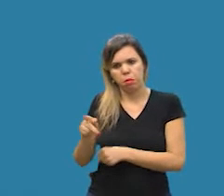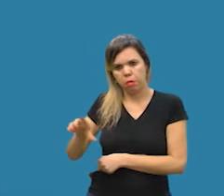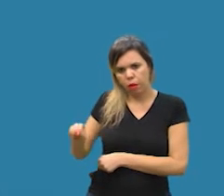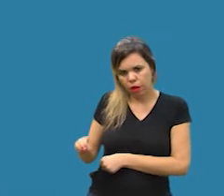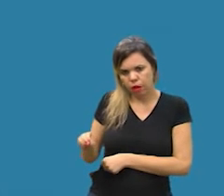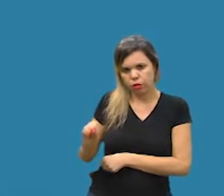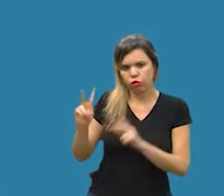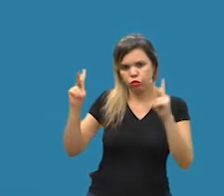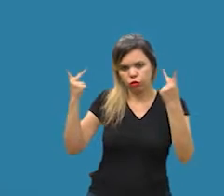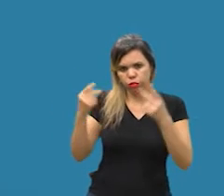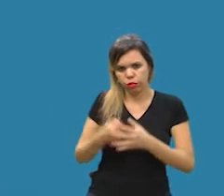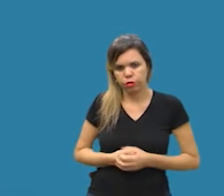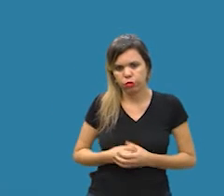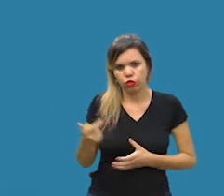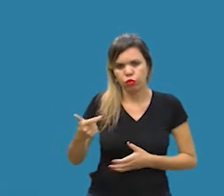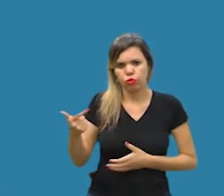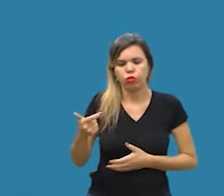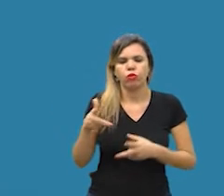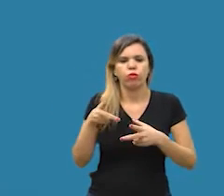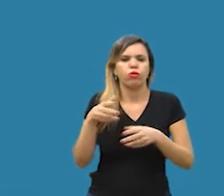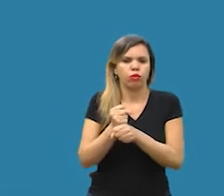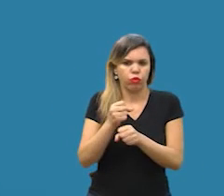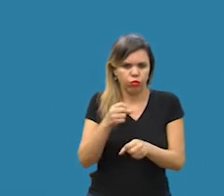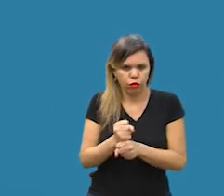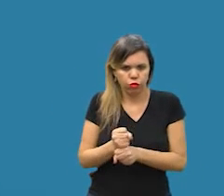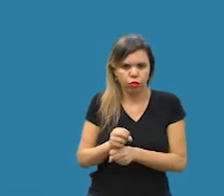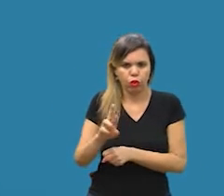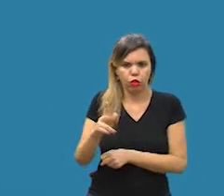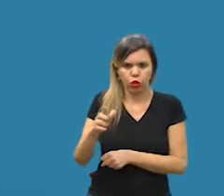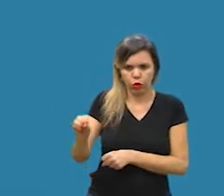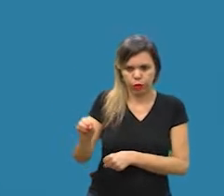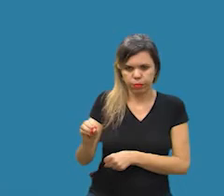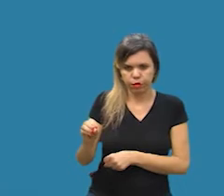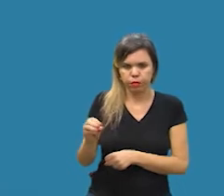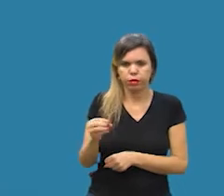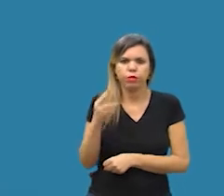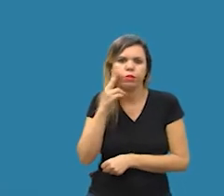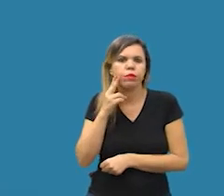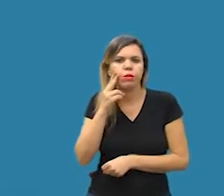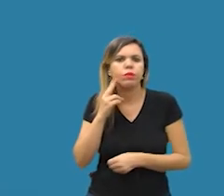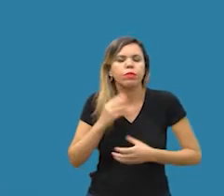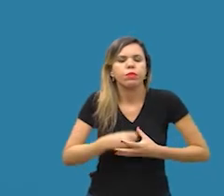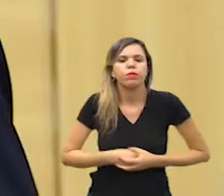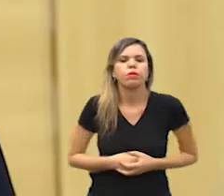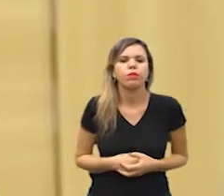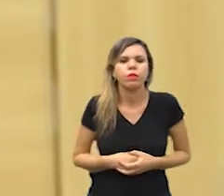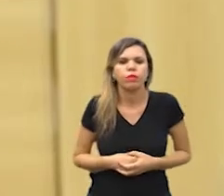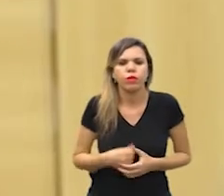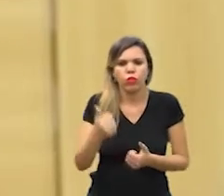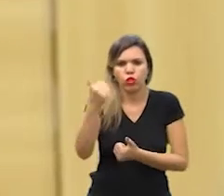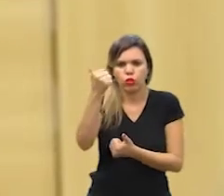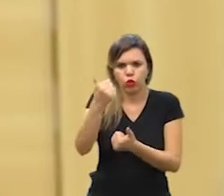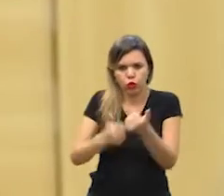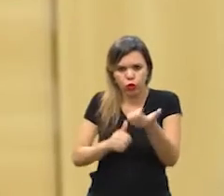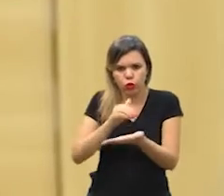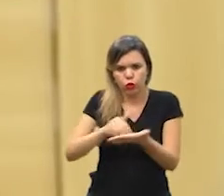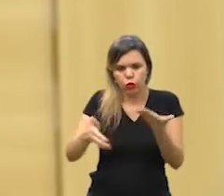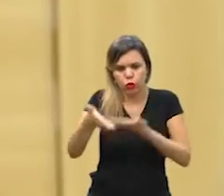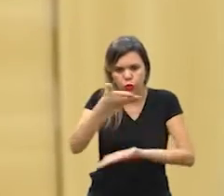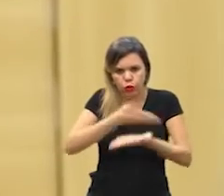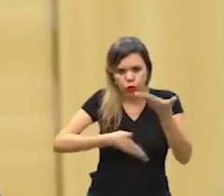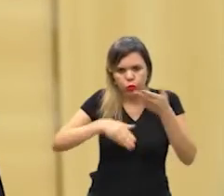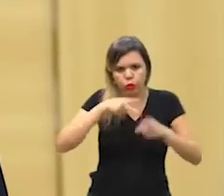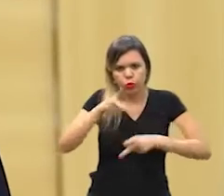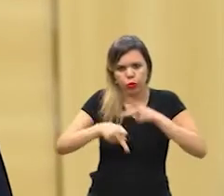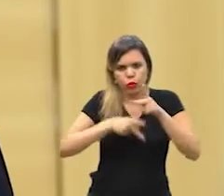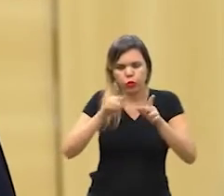Paulo Pereira Filho, de Hortolândia. O segundo tesoureiro, Rodrigo Paixão, de Vinhedo. É uma diretoria dinâmica,